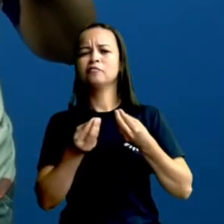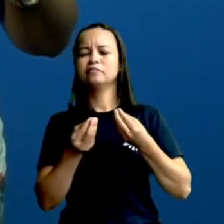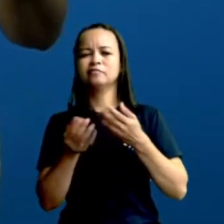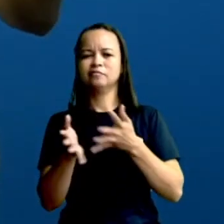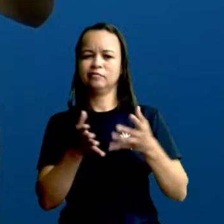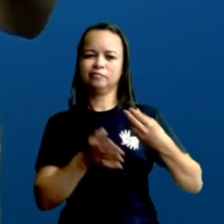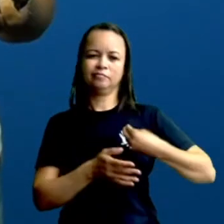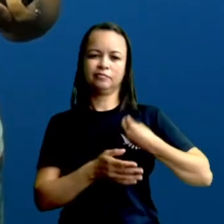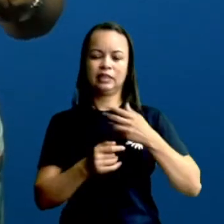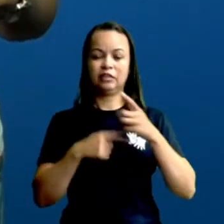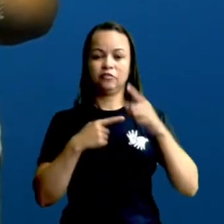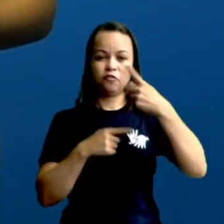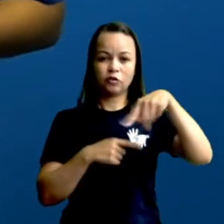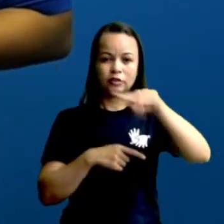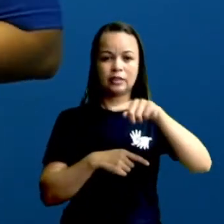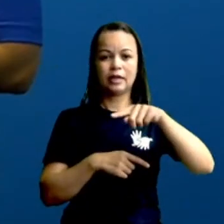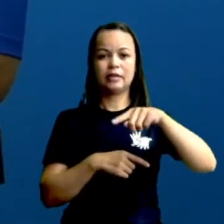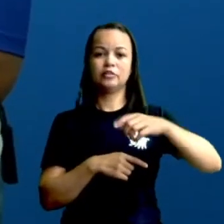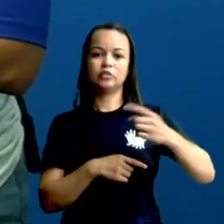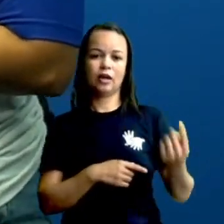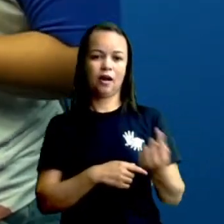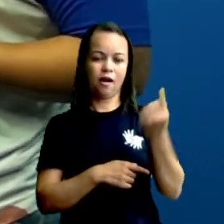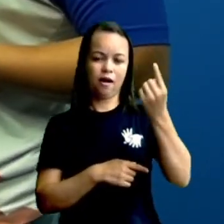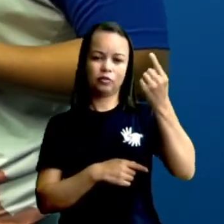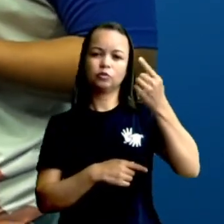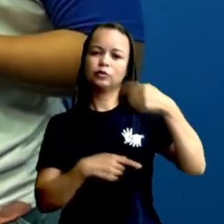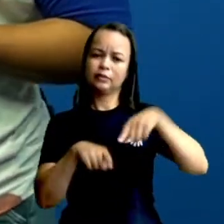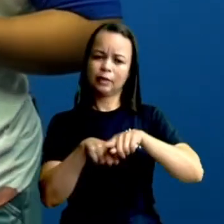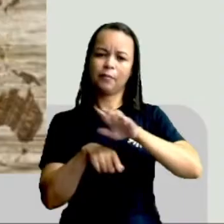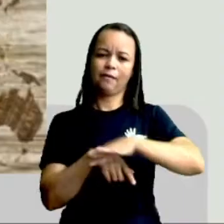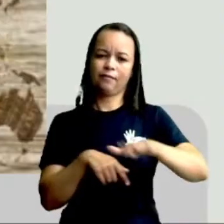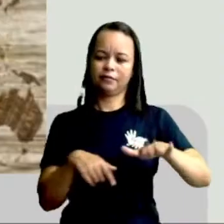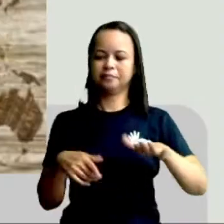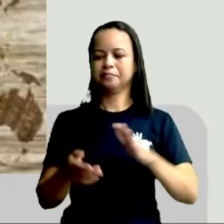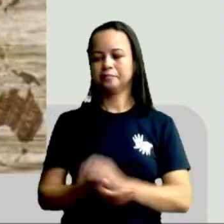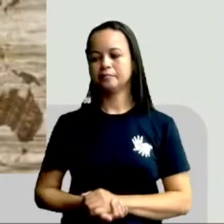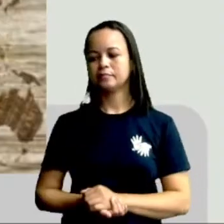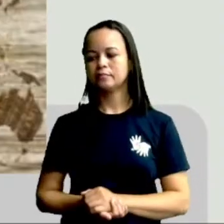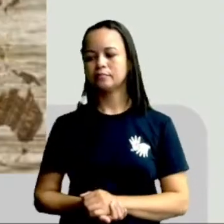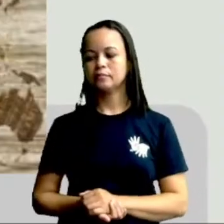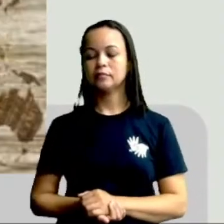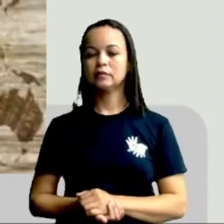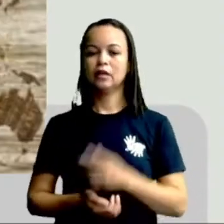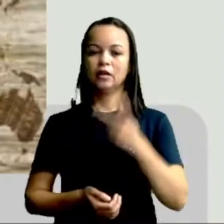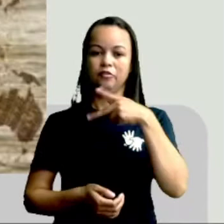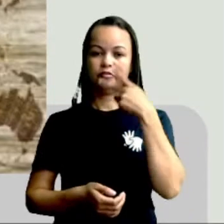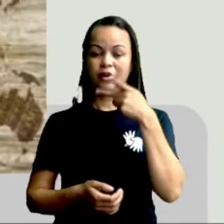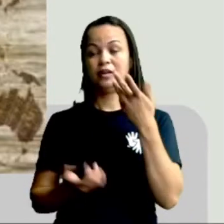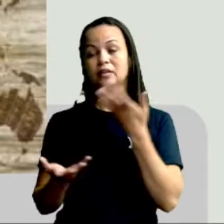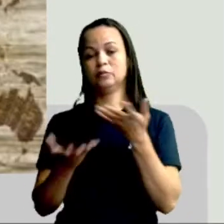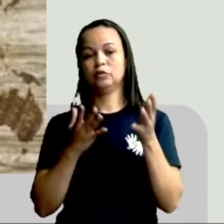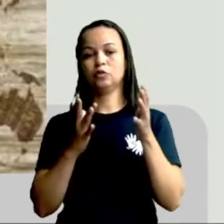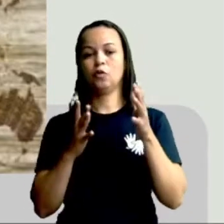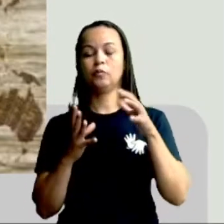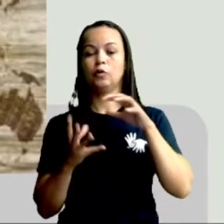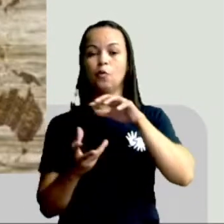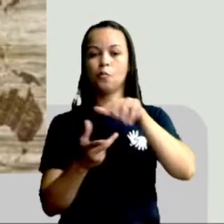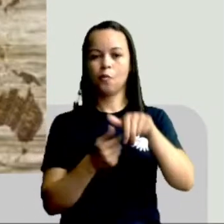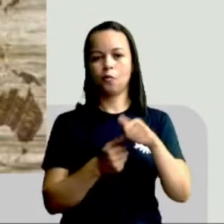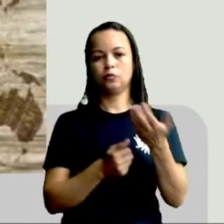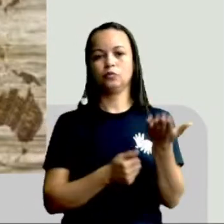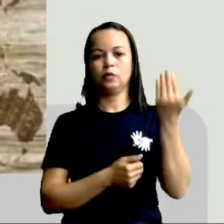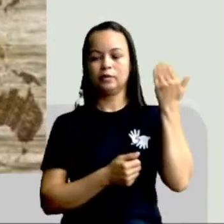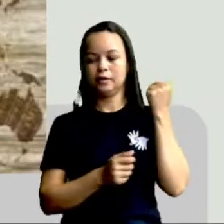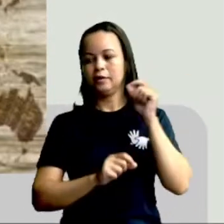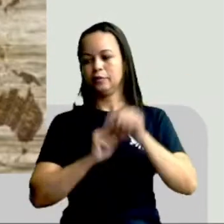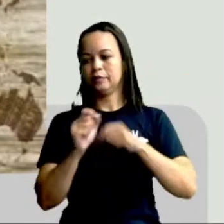Tanto a gente adulto quanto vocês crianças. Olha só, falando um pouquinho sobre essa história do mundo antiga, certo? A